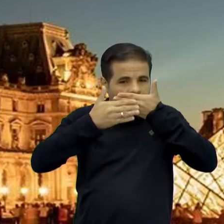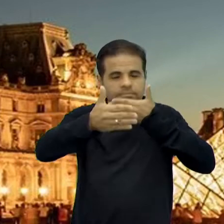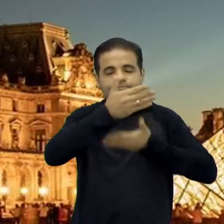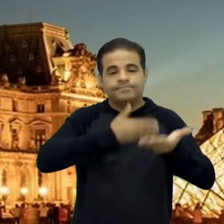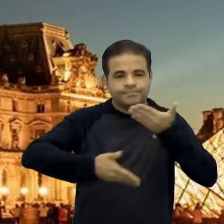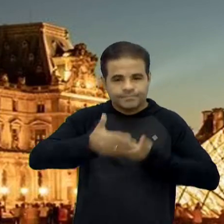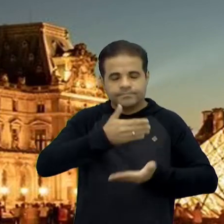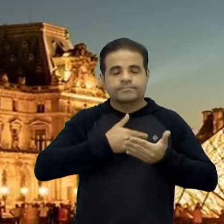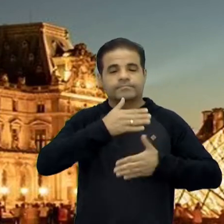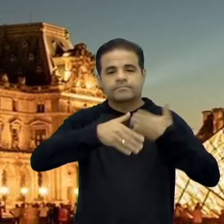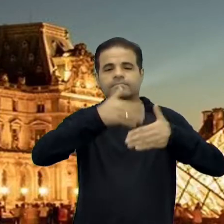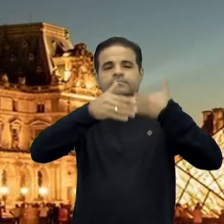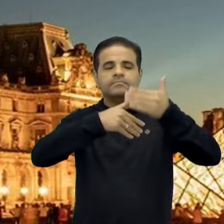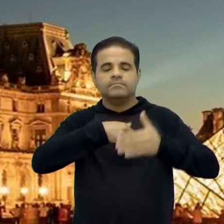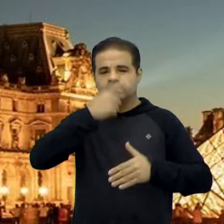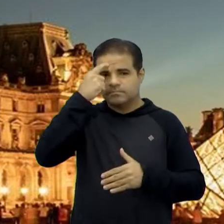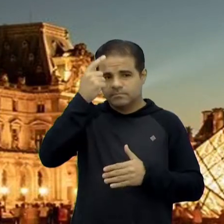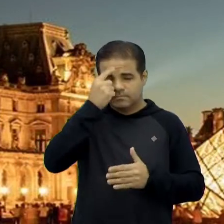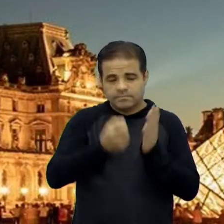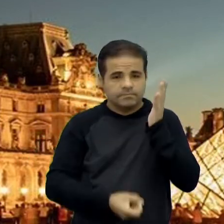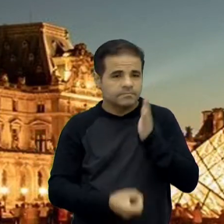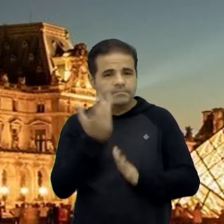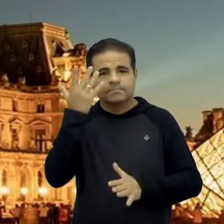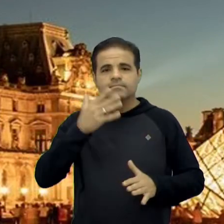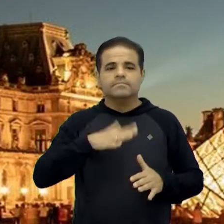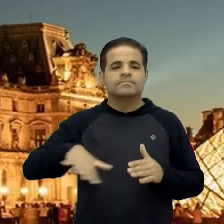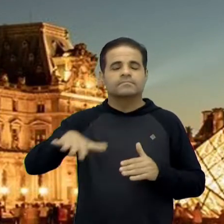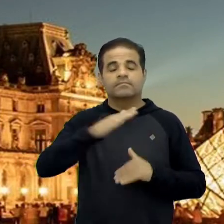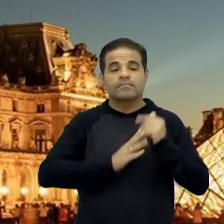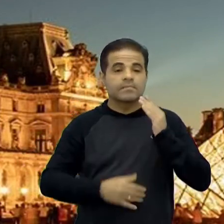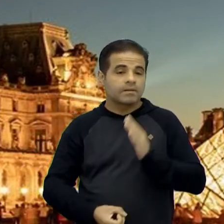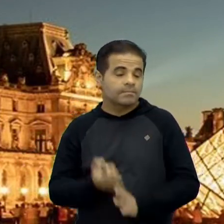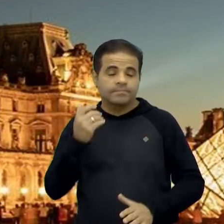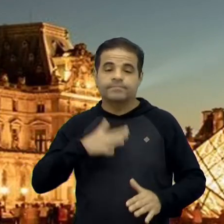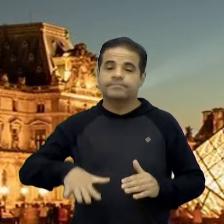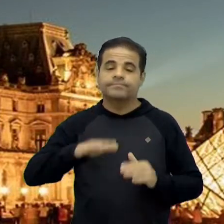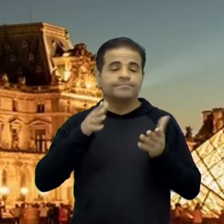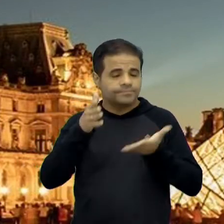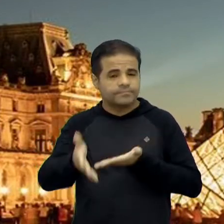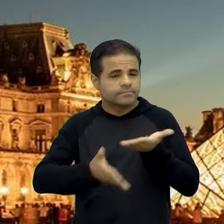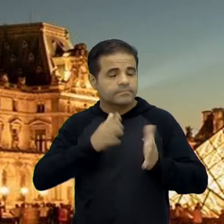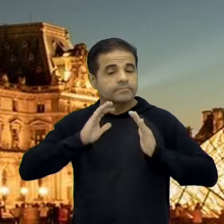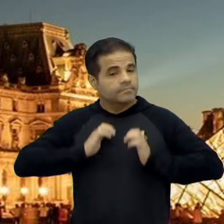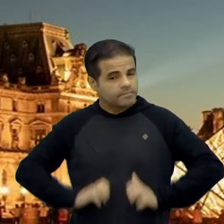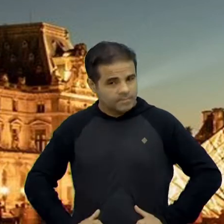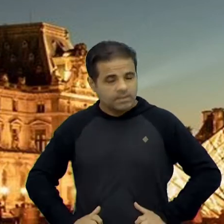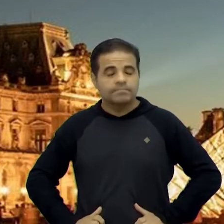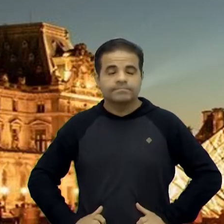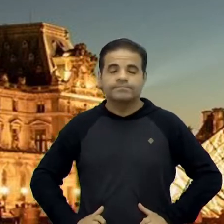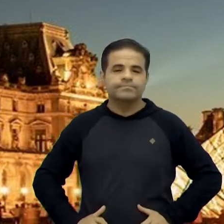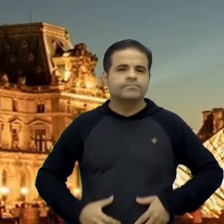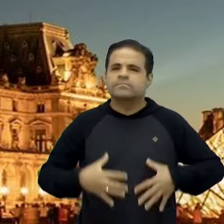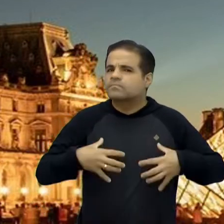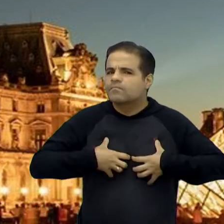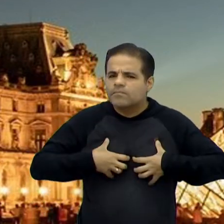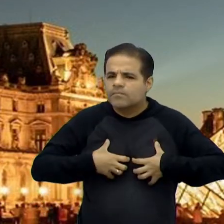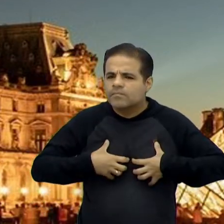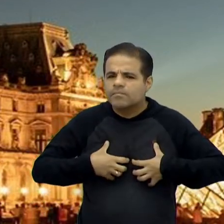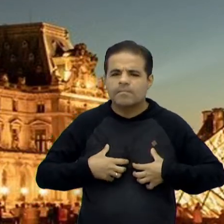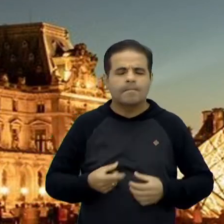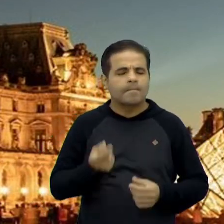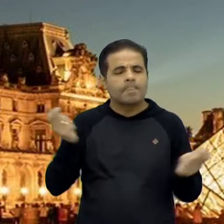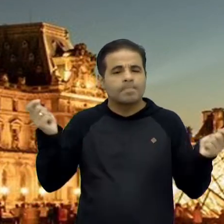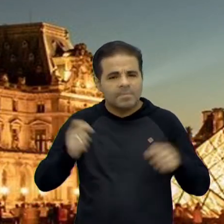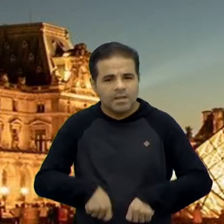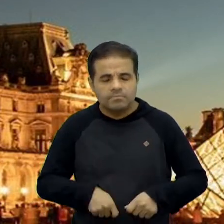ao desenvolver o processo de criação de um meme, tem que também lidar com essa questão ética, né? De que forma, até que ponto